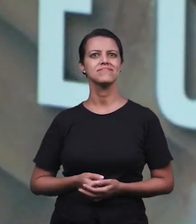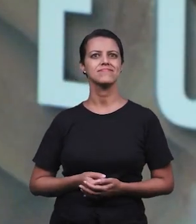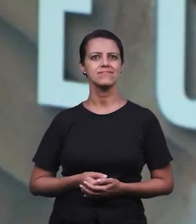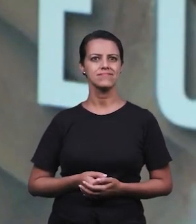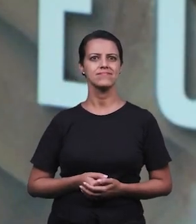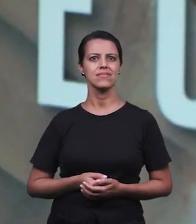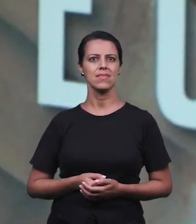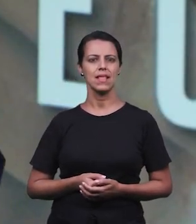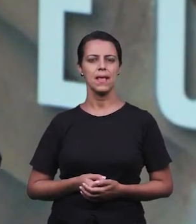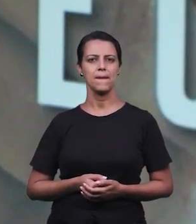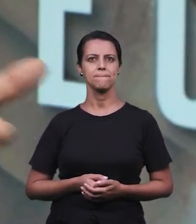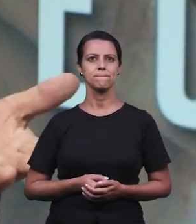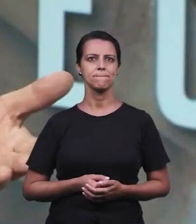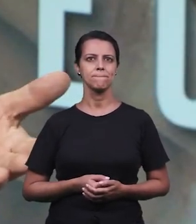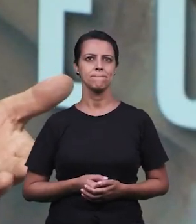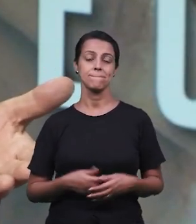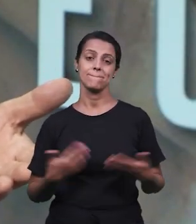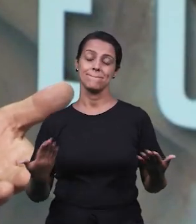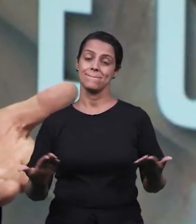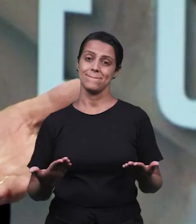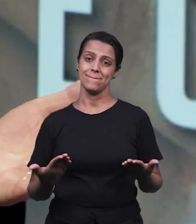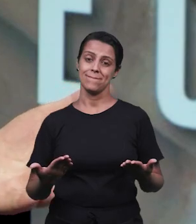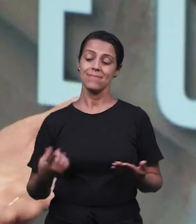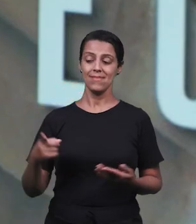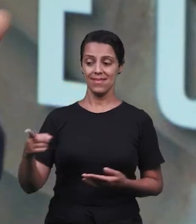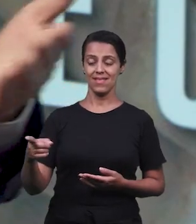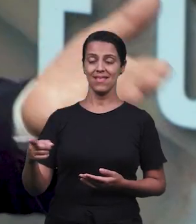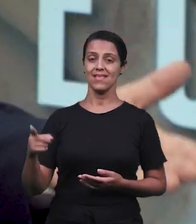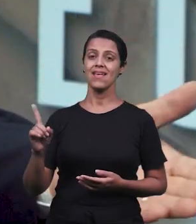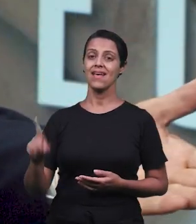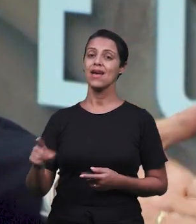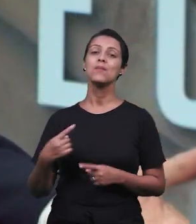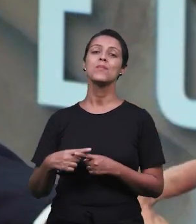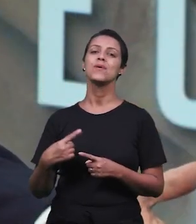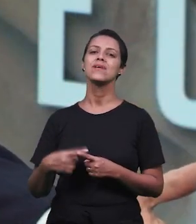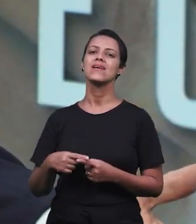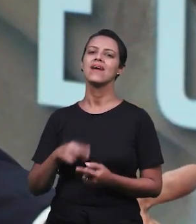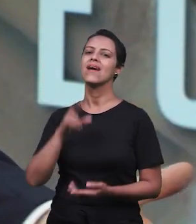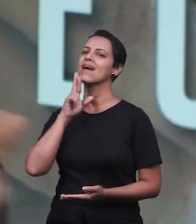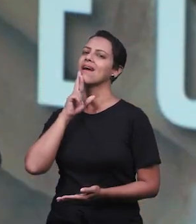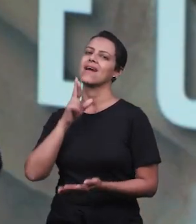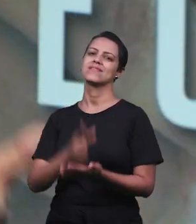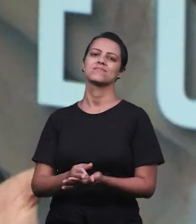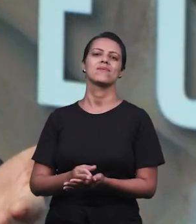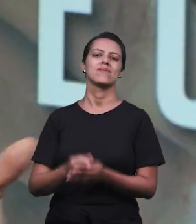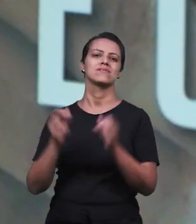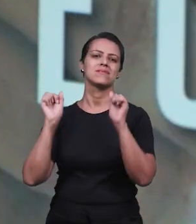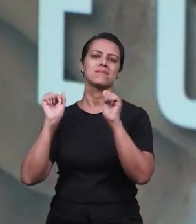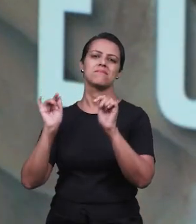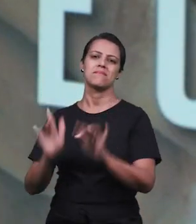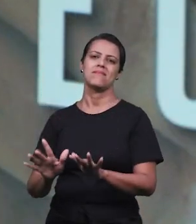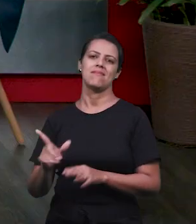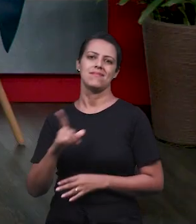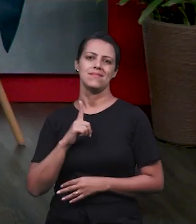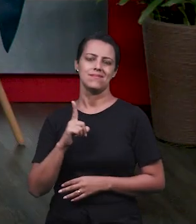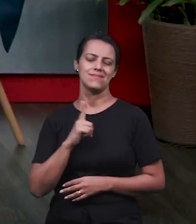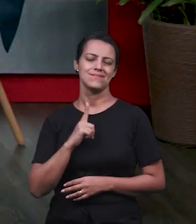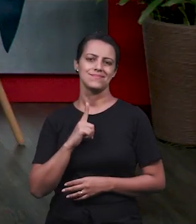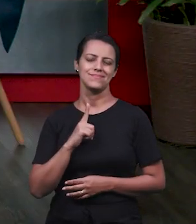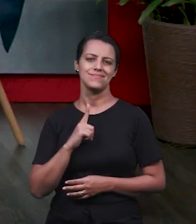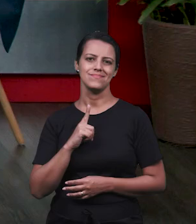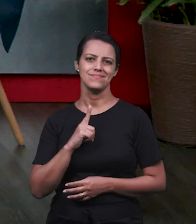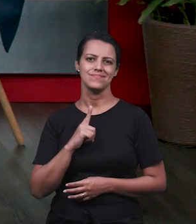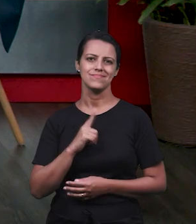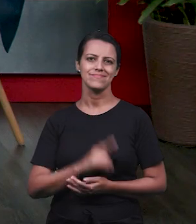para servir o Senhor. Agora isso é fruto de uma bênção de Deus. Isso é fruto de uma bênção de Deus. Pastor Antônio Carlos,